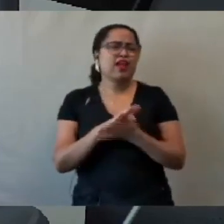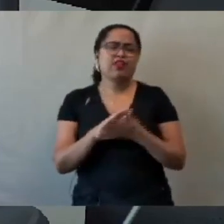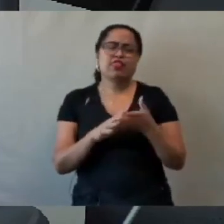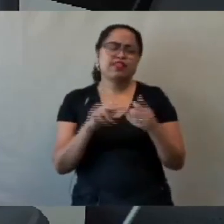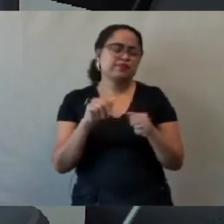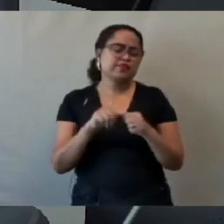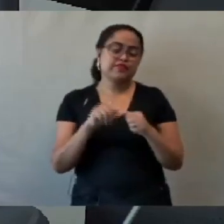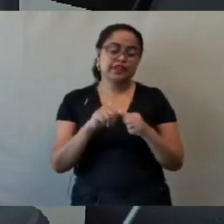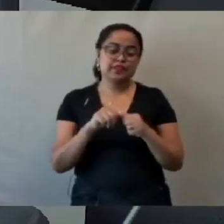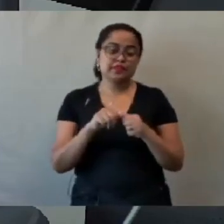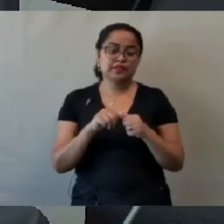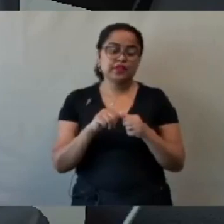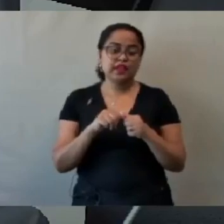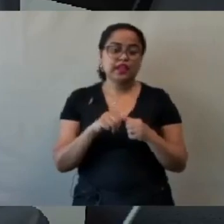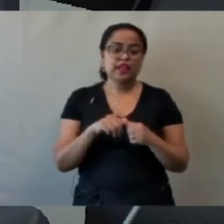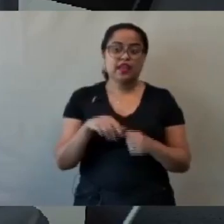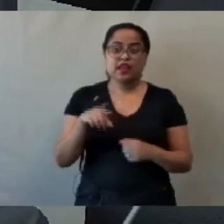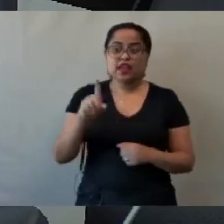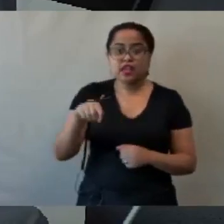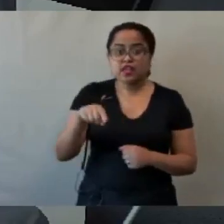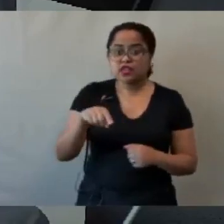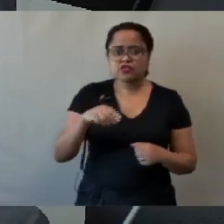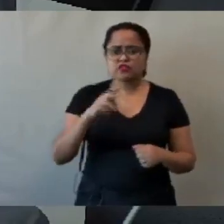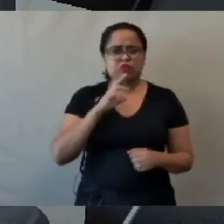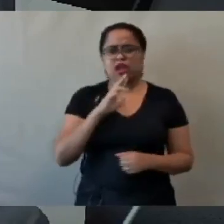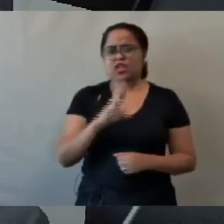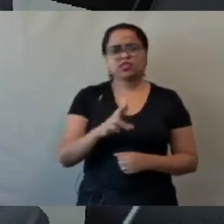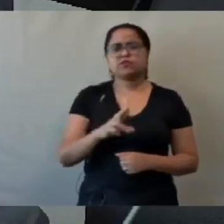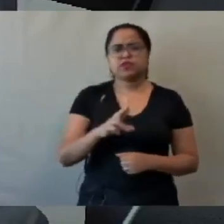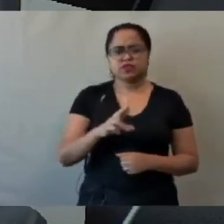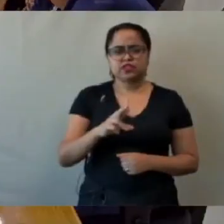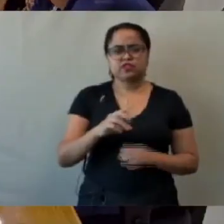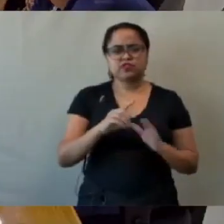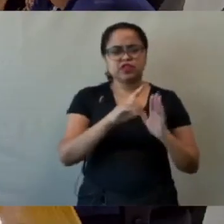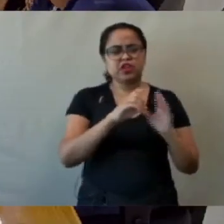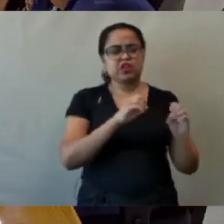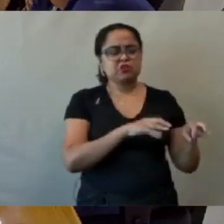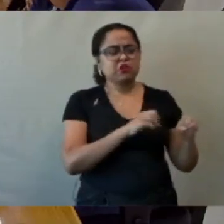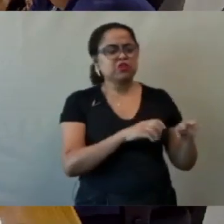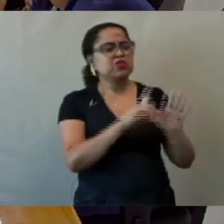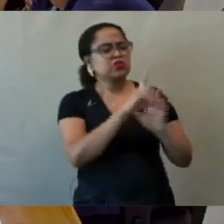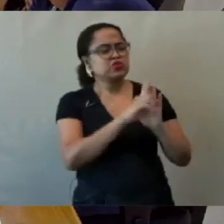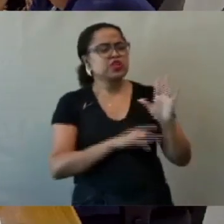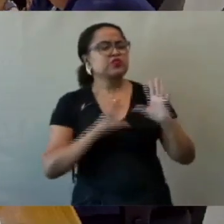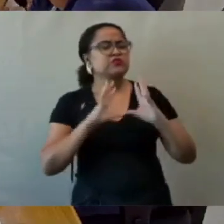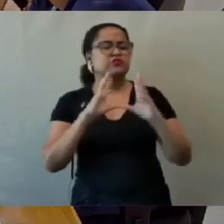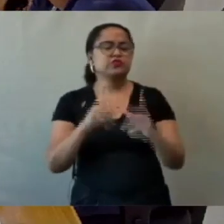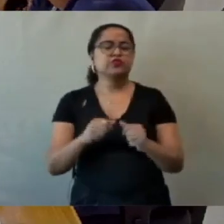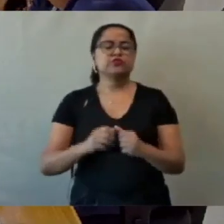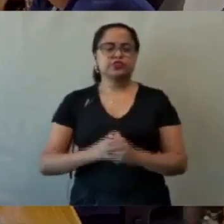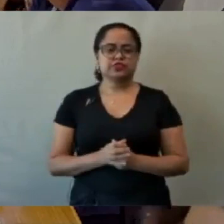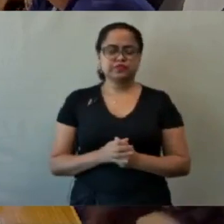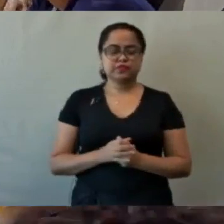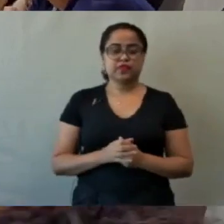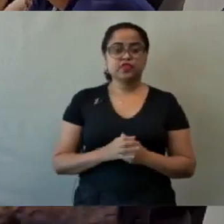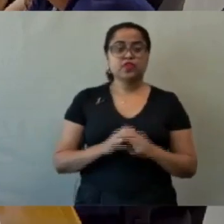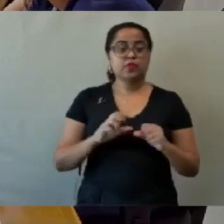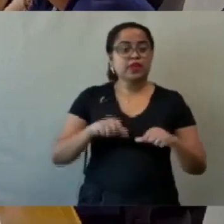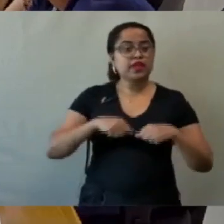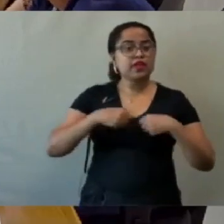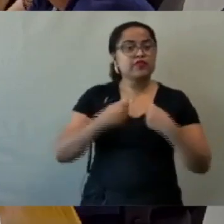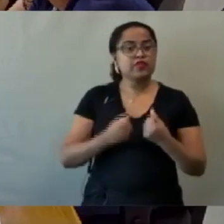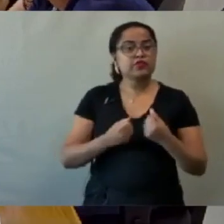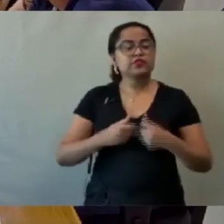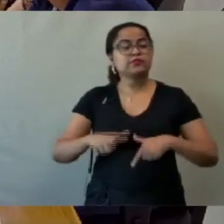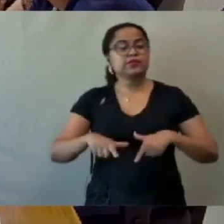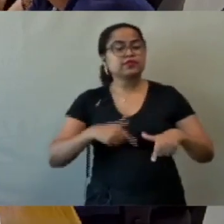porque a educação é um direito de todo mundo, né? Você quer comentar alguma coisa? É só para reforçar, né, que a gente tem trabalhado